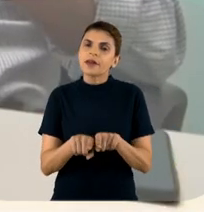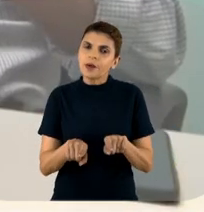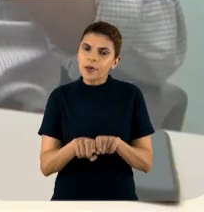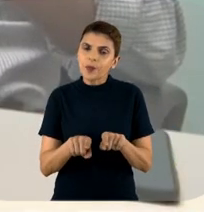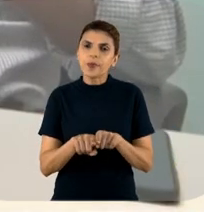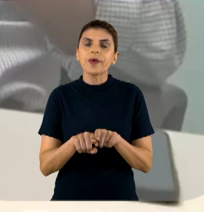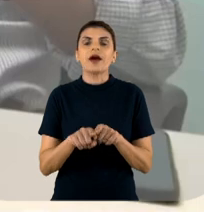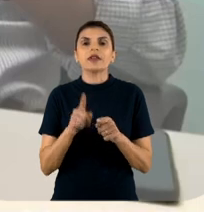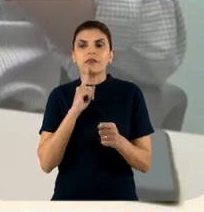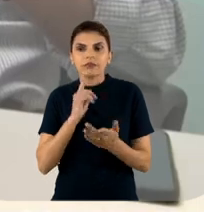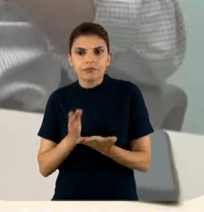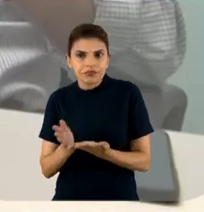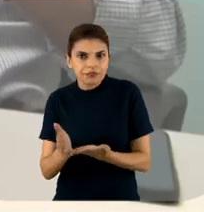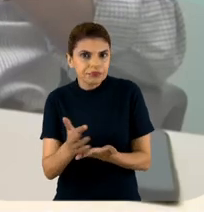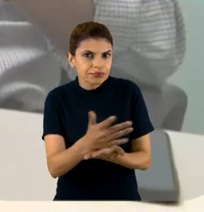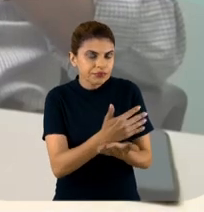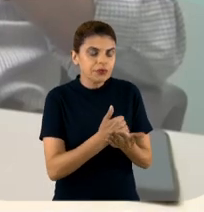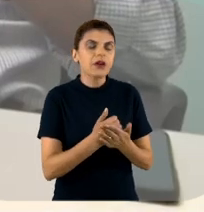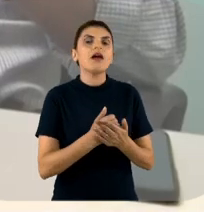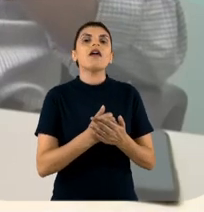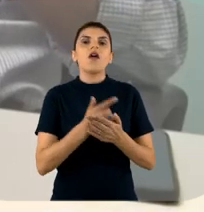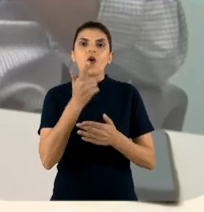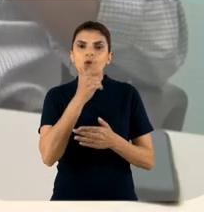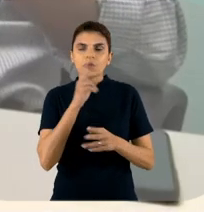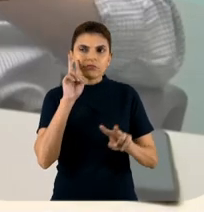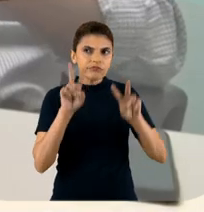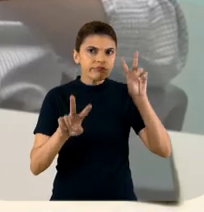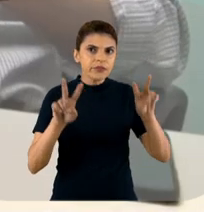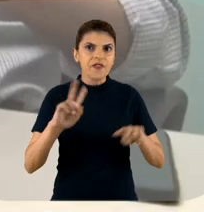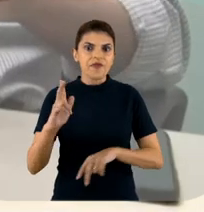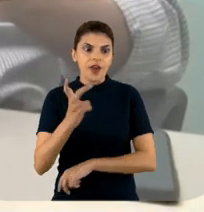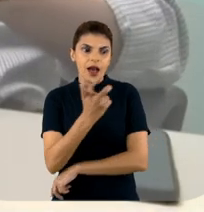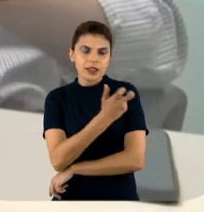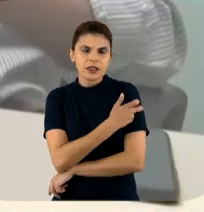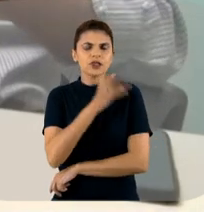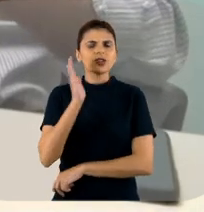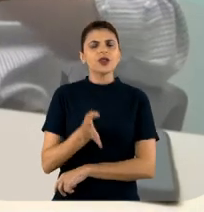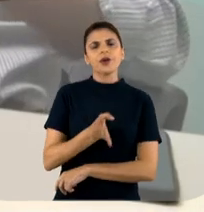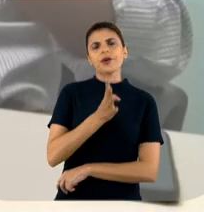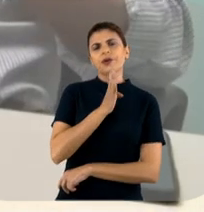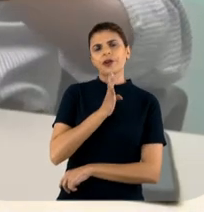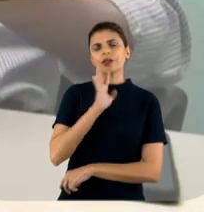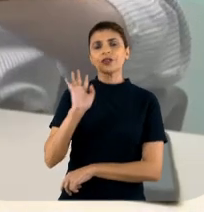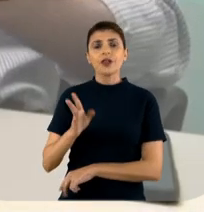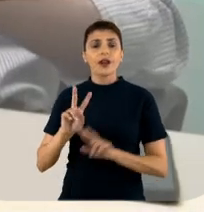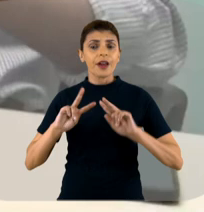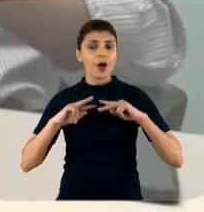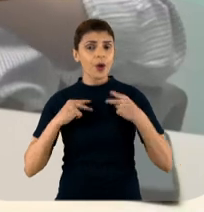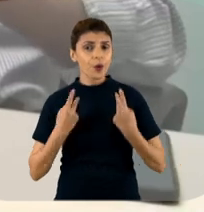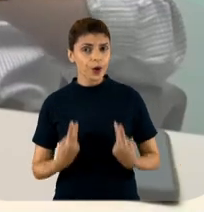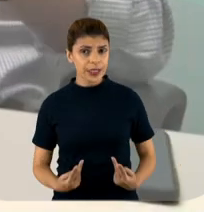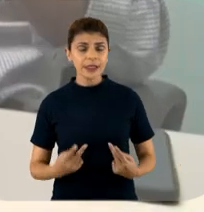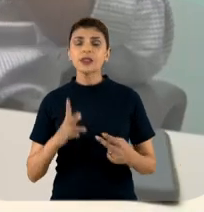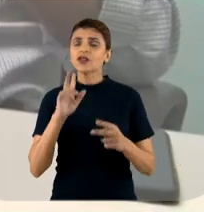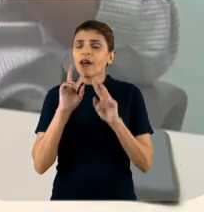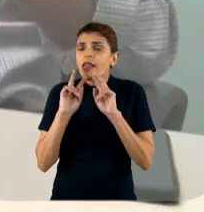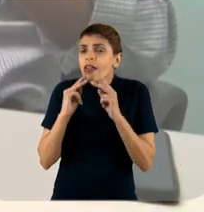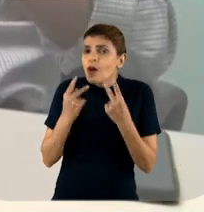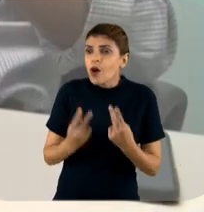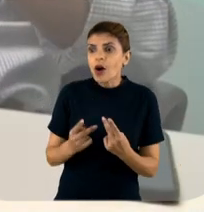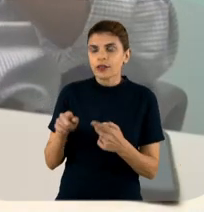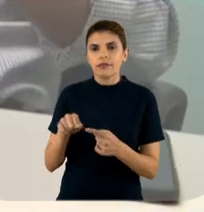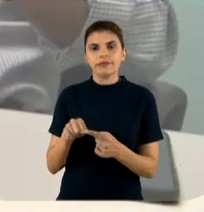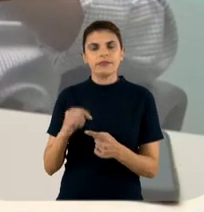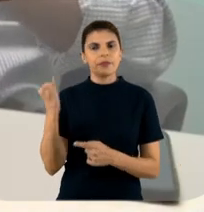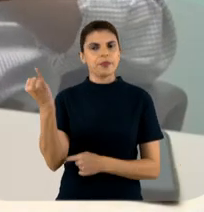eh eh ampliar a cobertura vacinal para essas doenças que já são eh eh reconhecidas eh e que nós temos